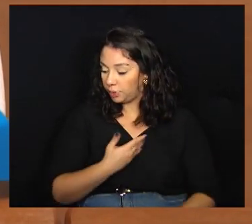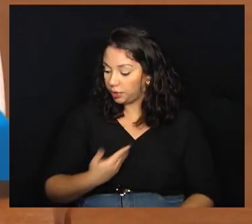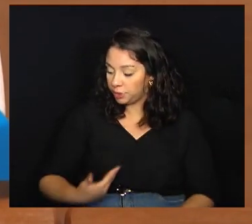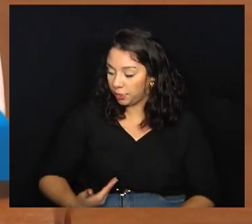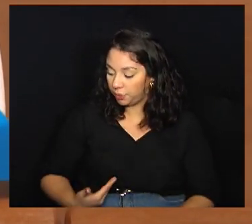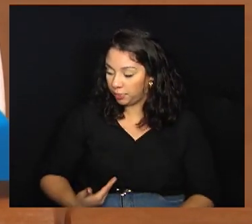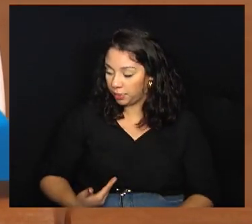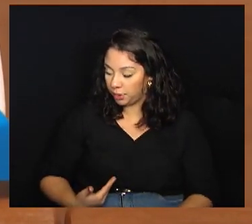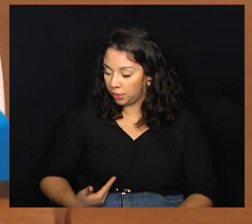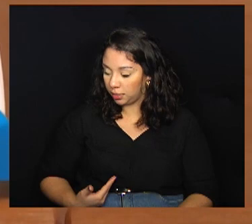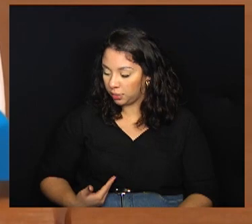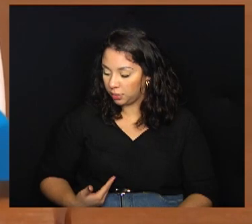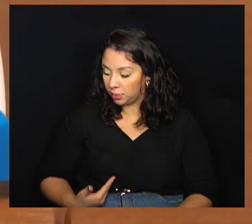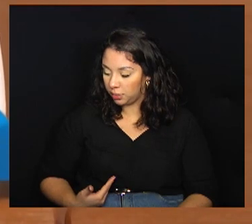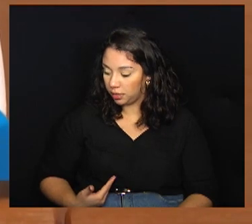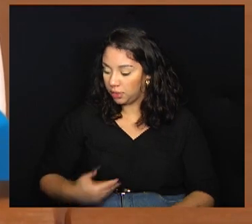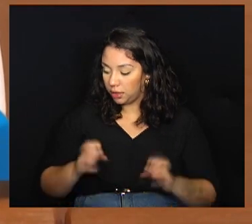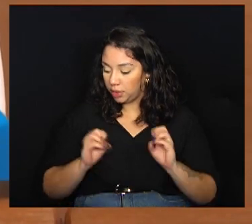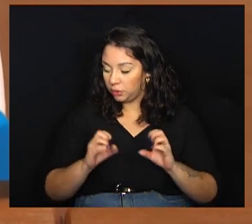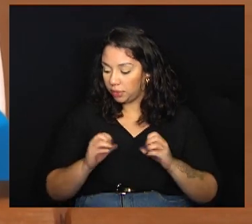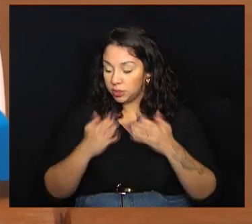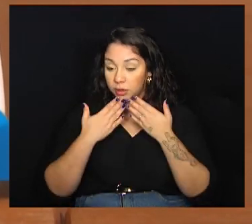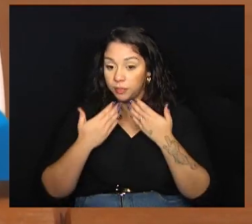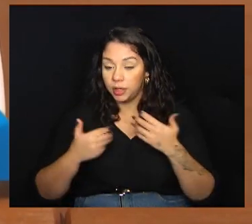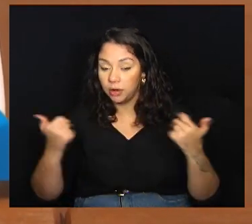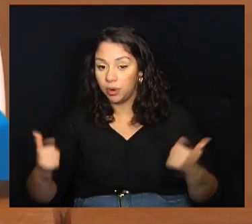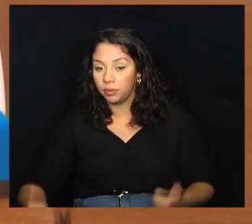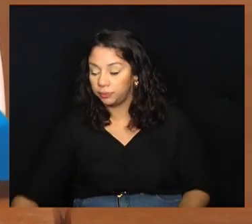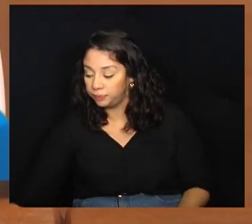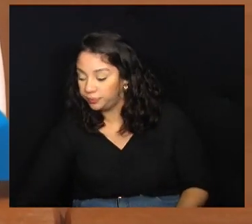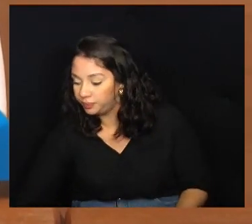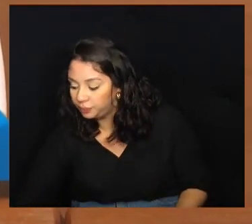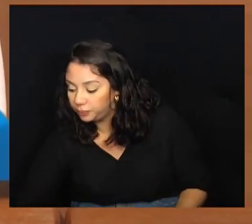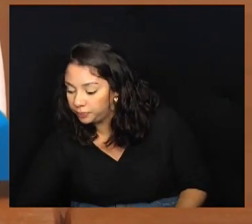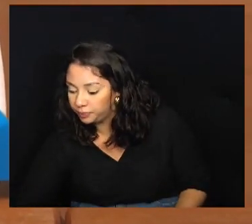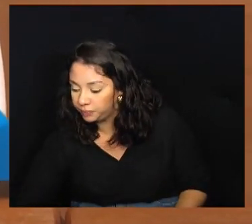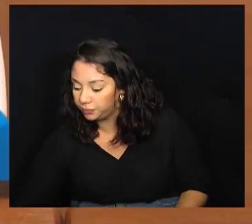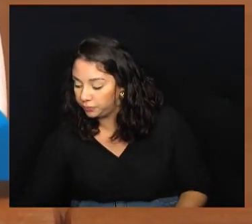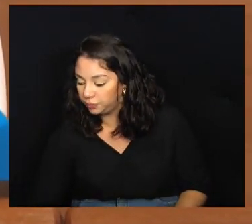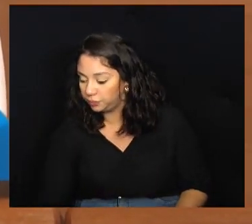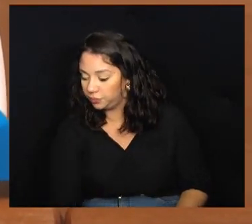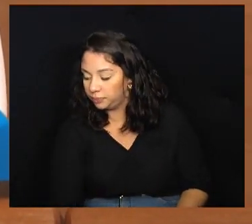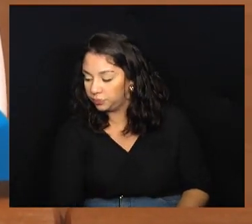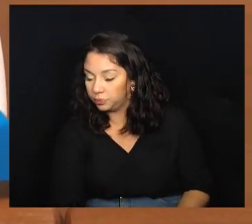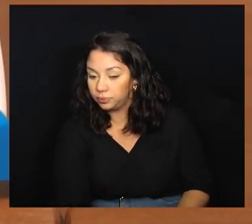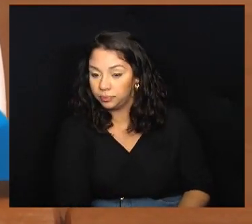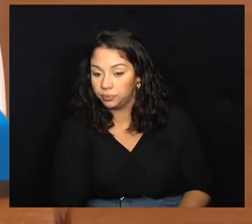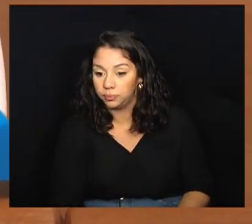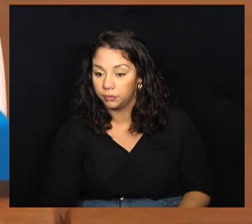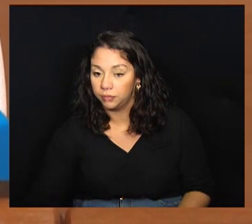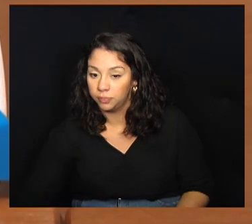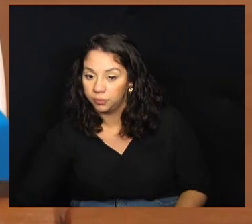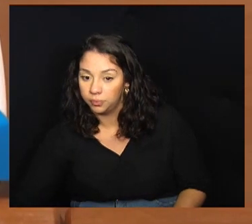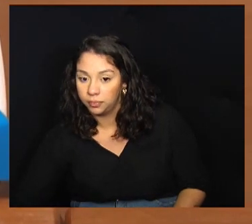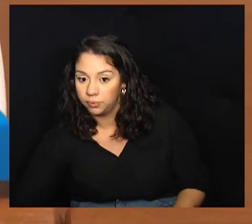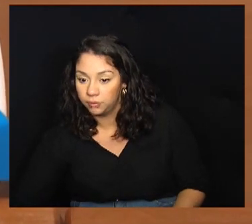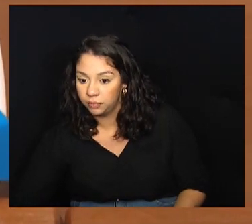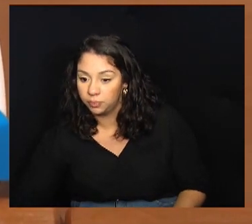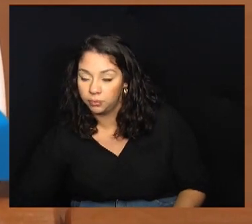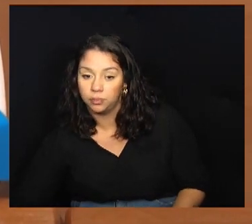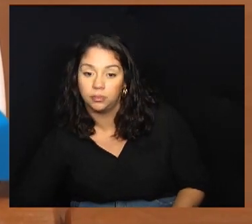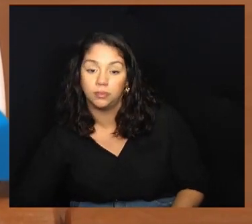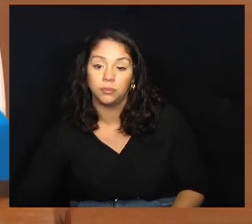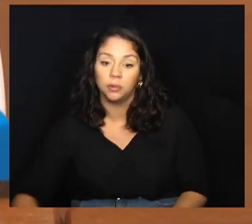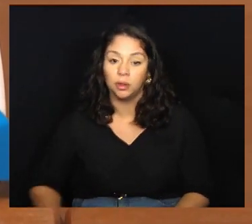educação melhor do que ela apresenta, não tenho dúvida do que a gente tem de qualidade